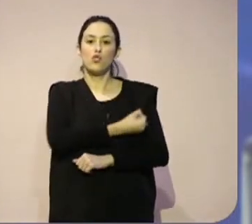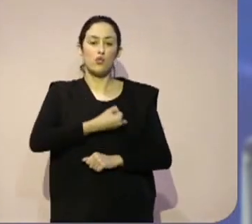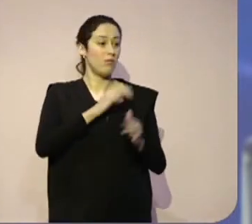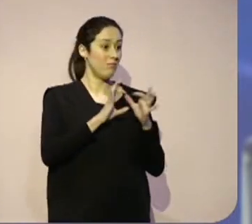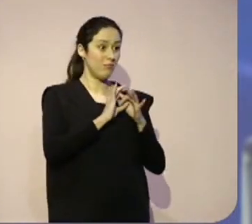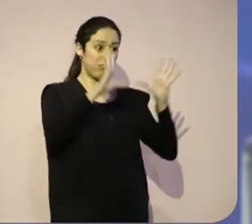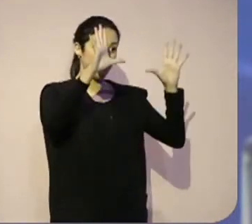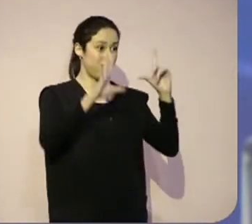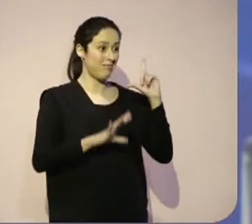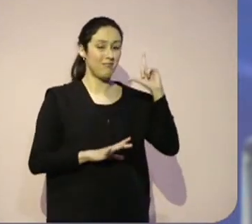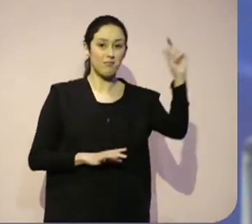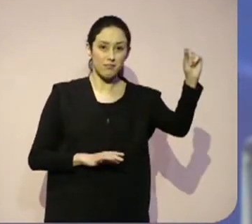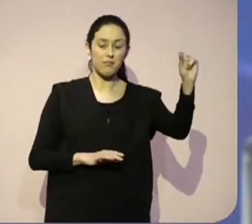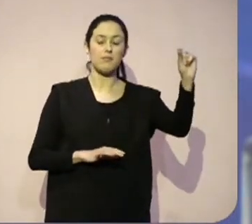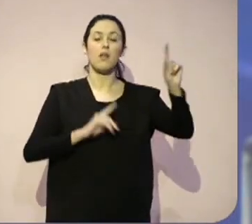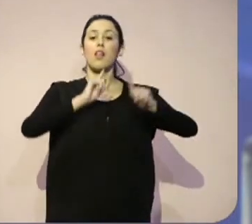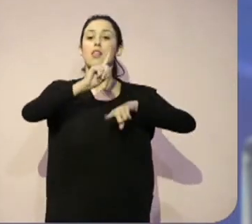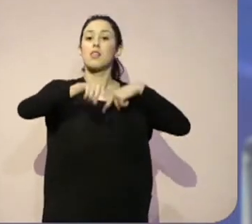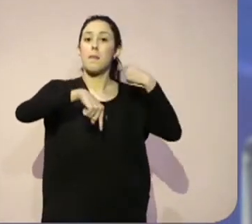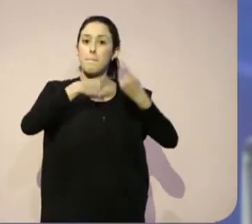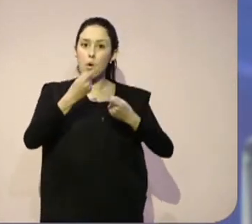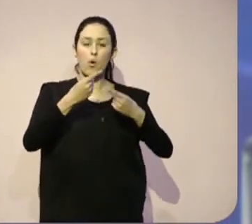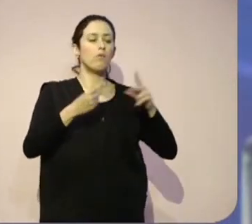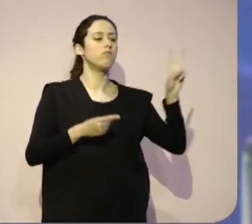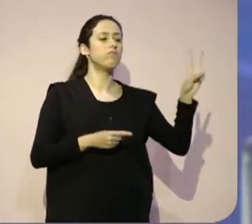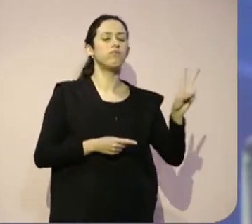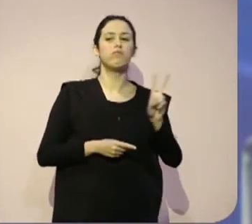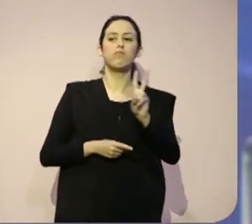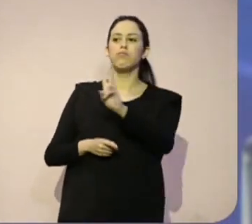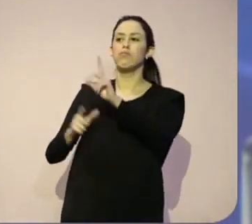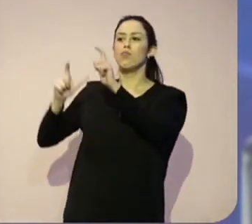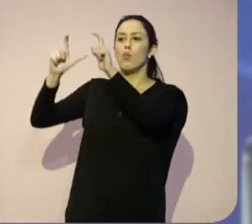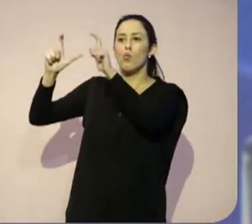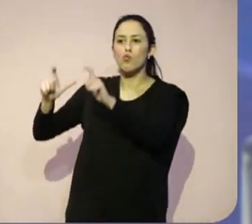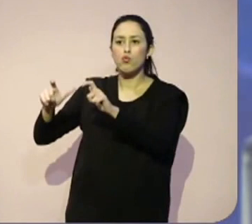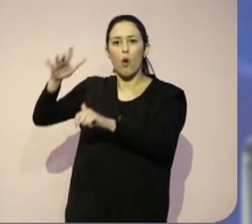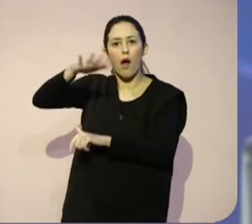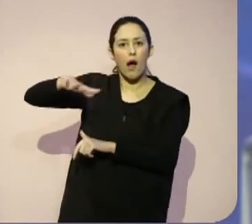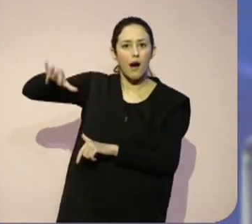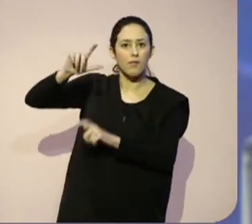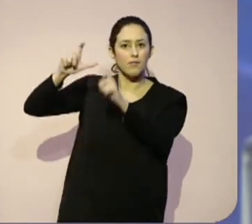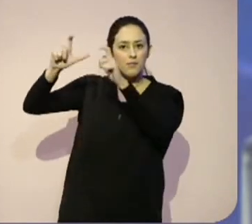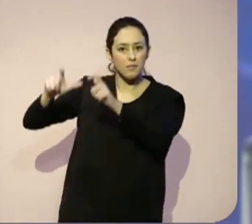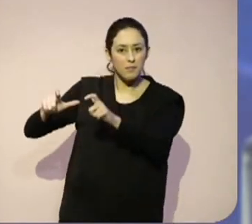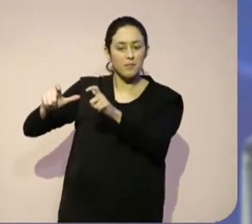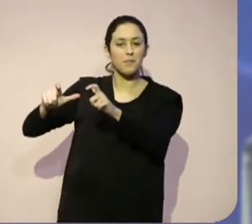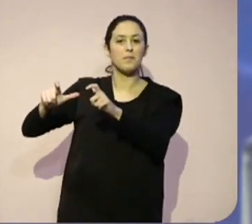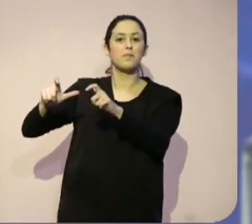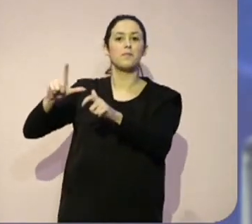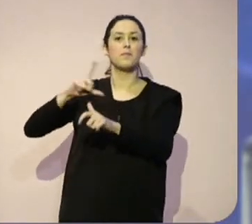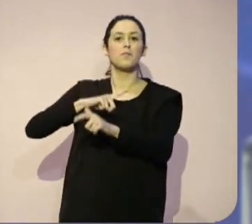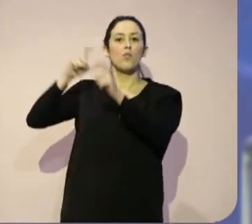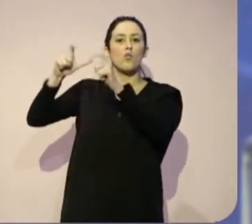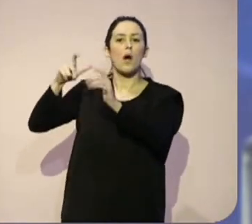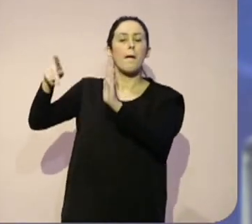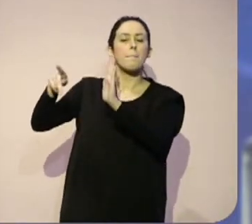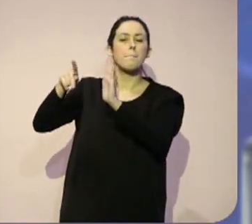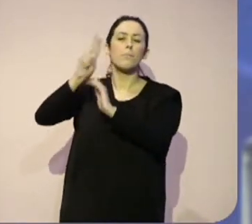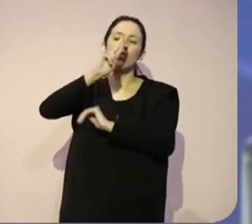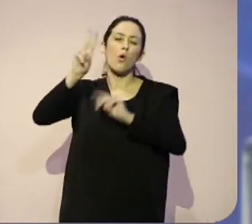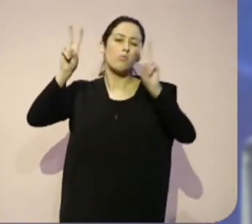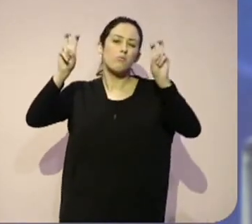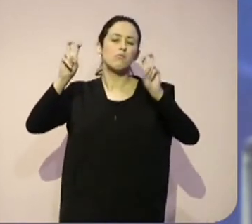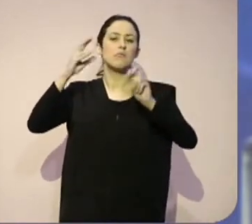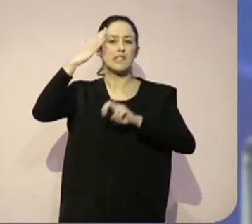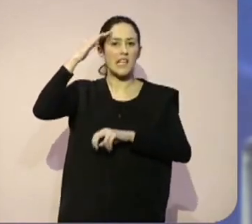vão até o pátio, uma região, um pedaço do pátio que se chamava o Pórtico de Salomão, e ali eles começam